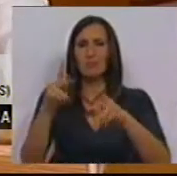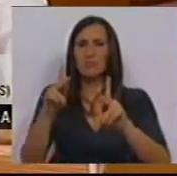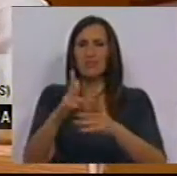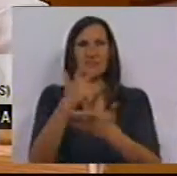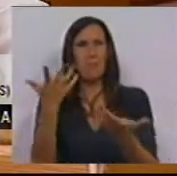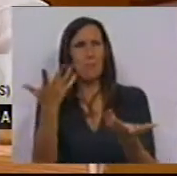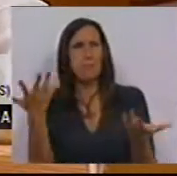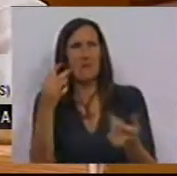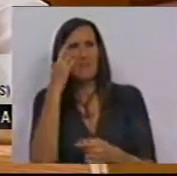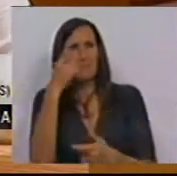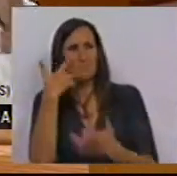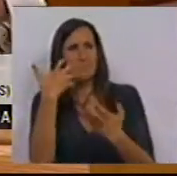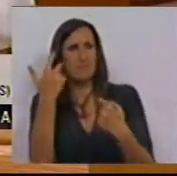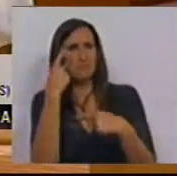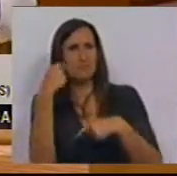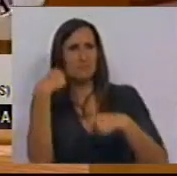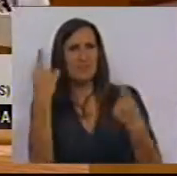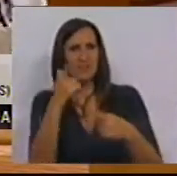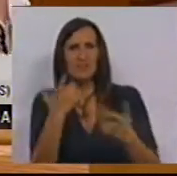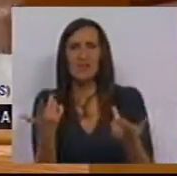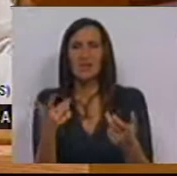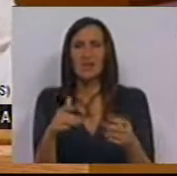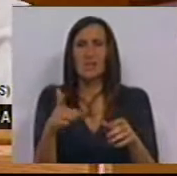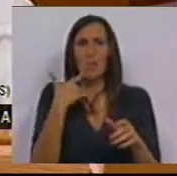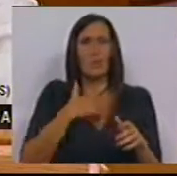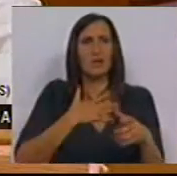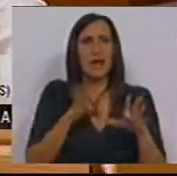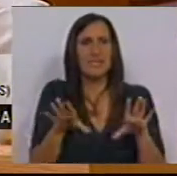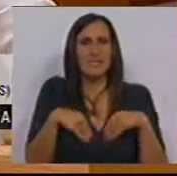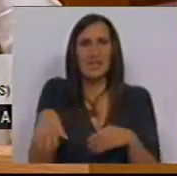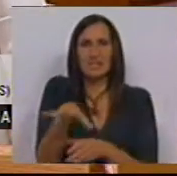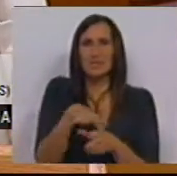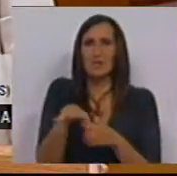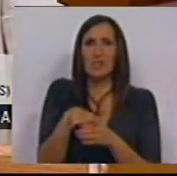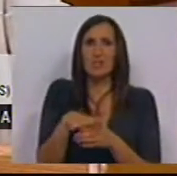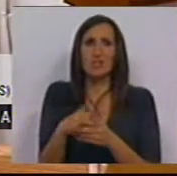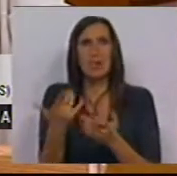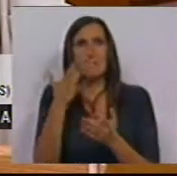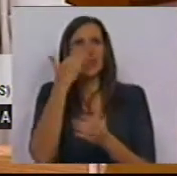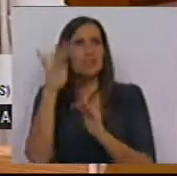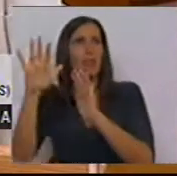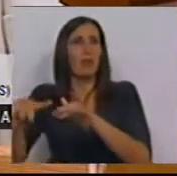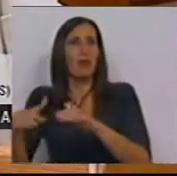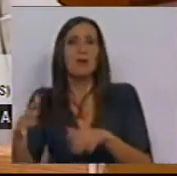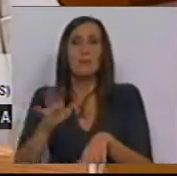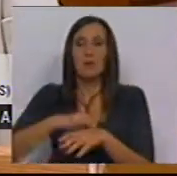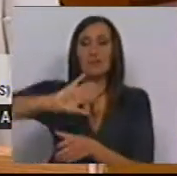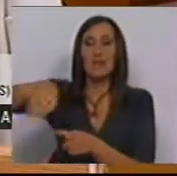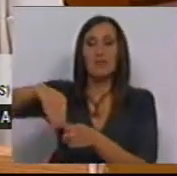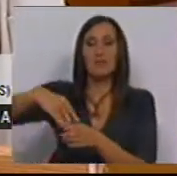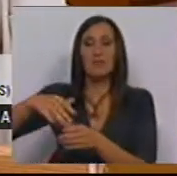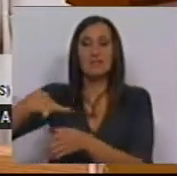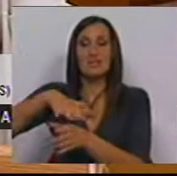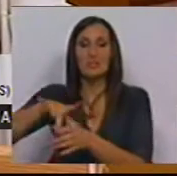absoluta que efetivamente revela em aceitar situações, digamos, de menor porte, quanto ao envolvimento dos